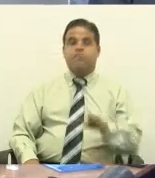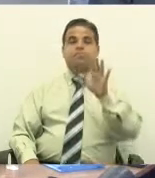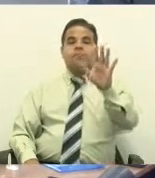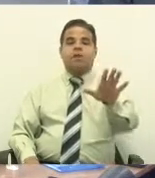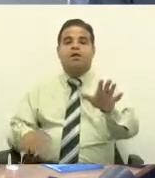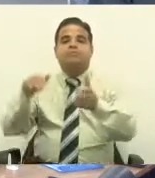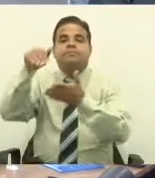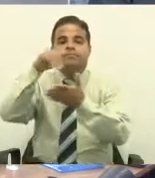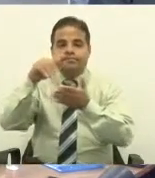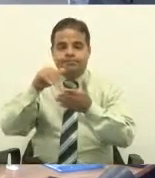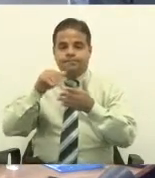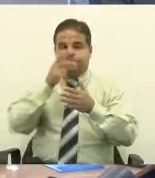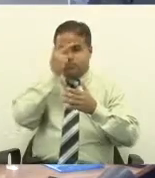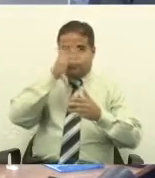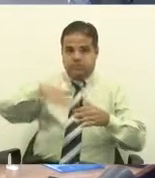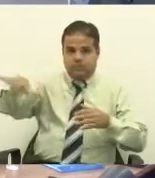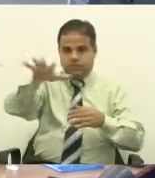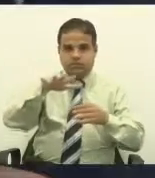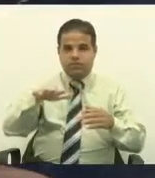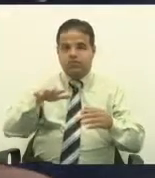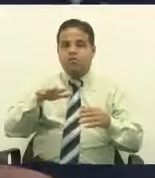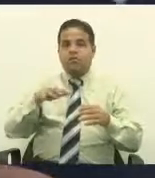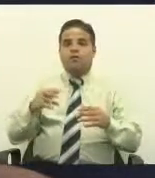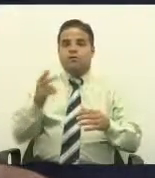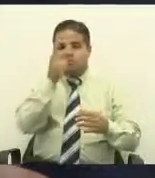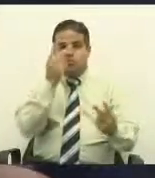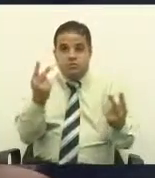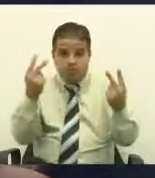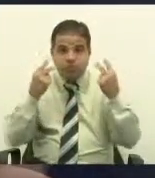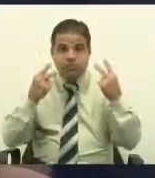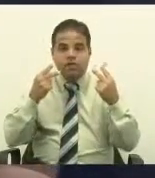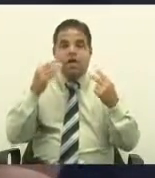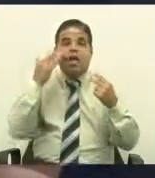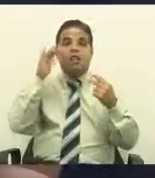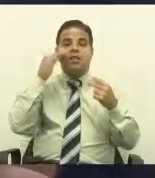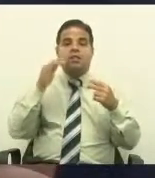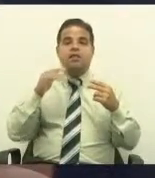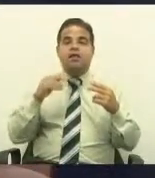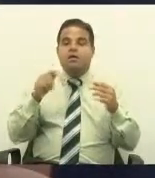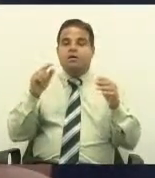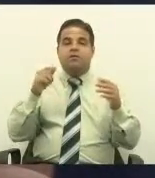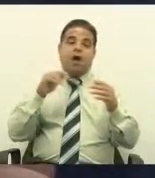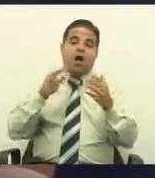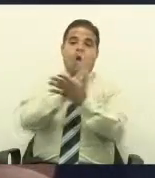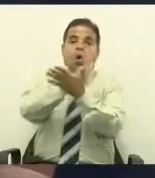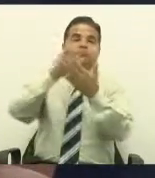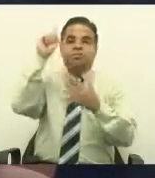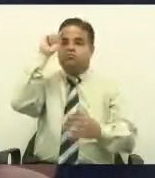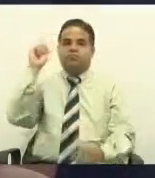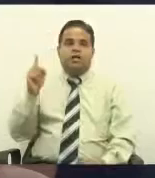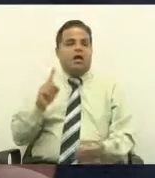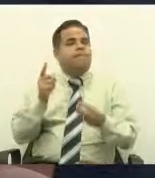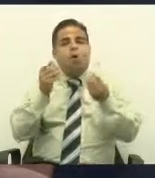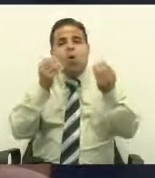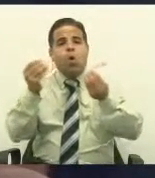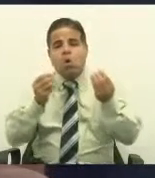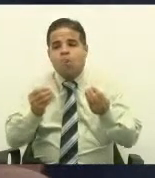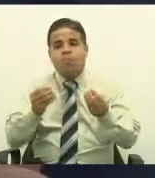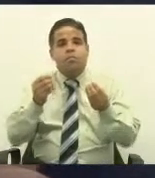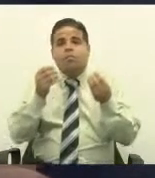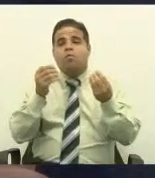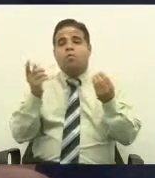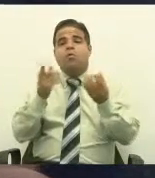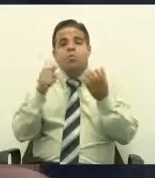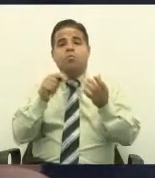Secretária, só para que as pessoas entendam que está nos assistindo e talvez nem todos saibam, como que é explicar, como